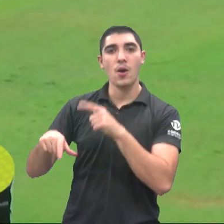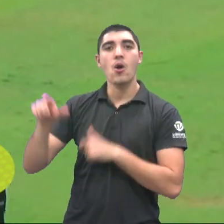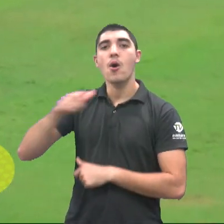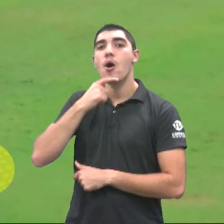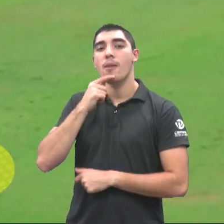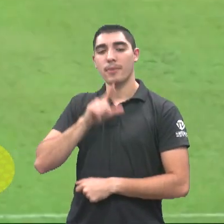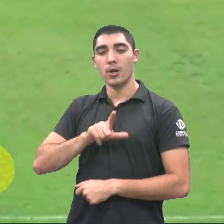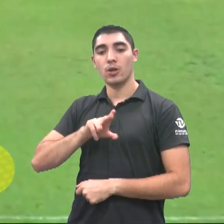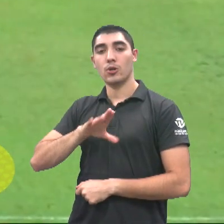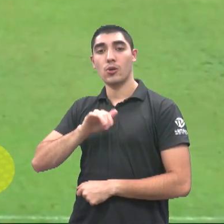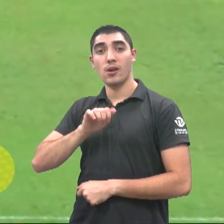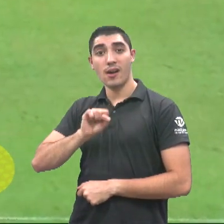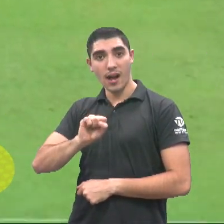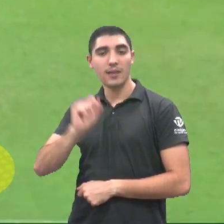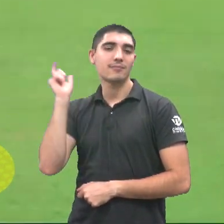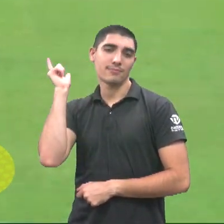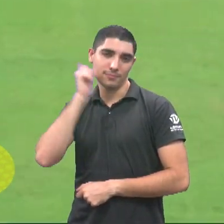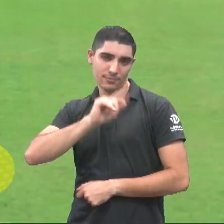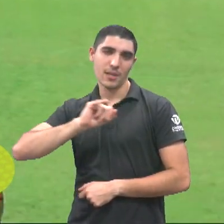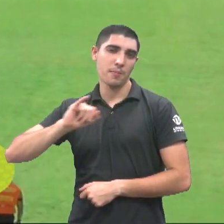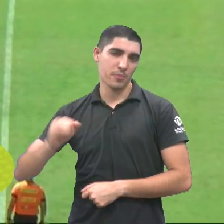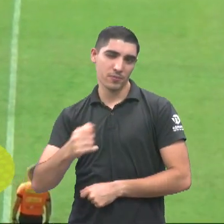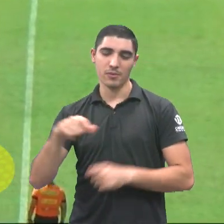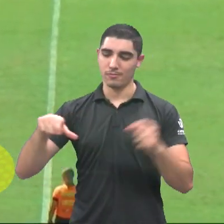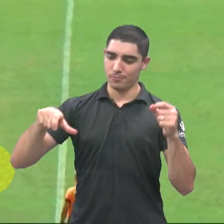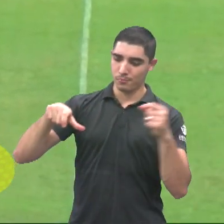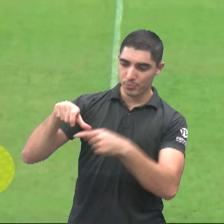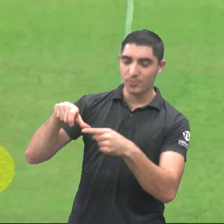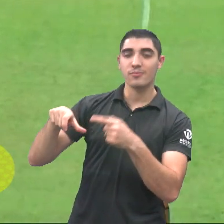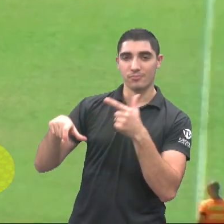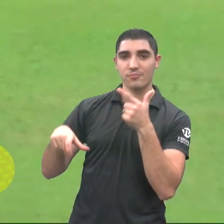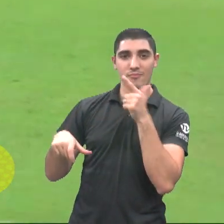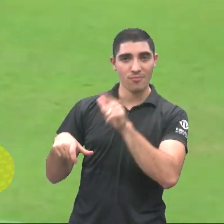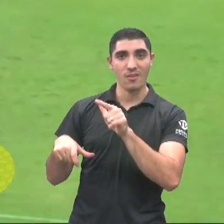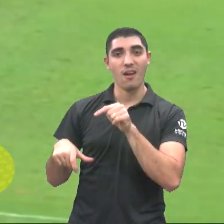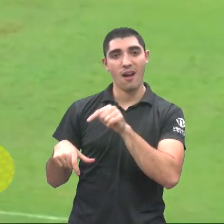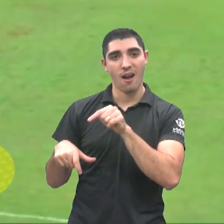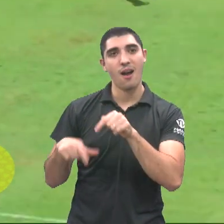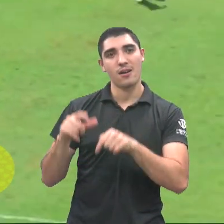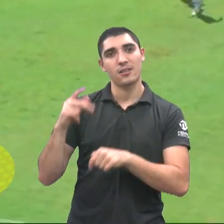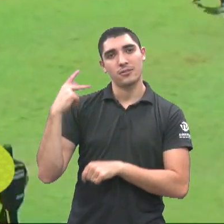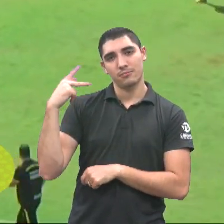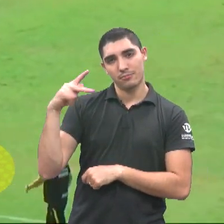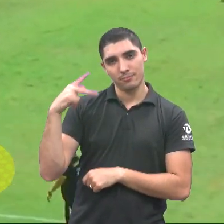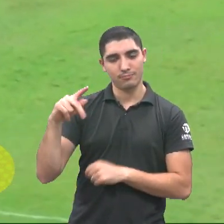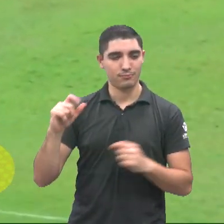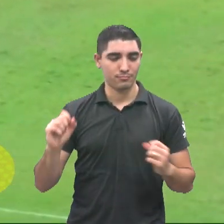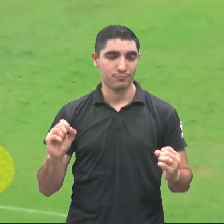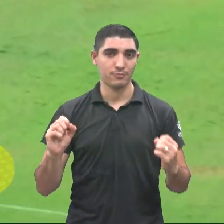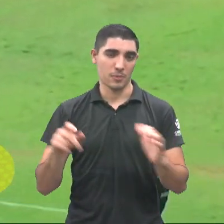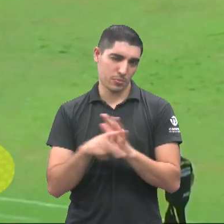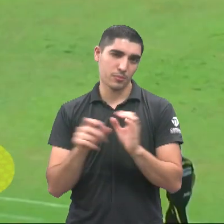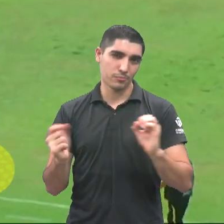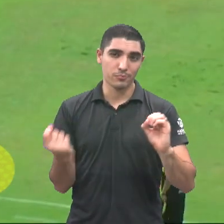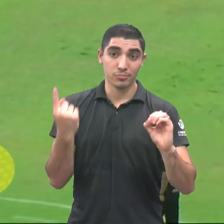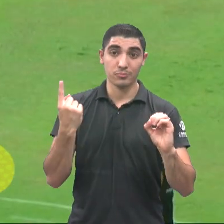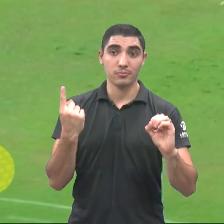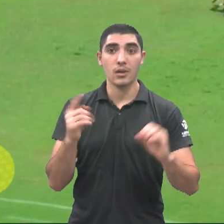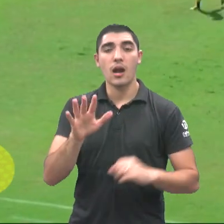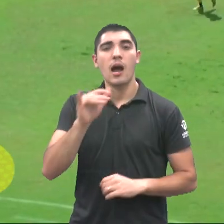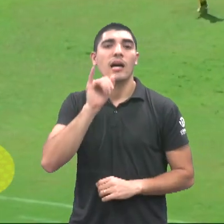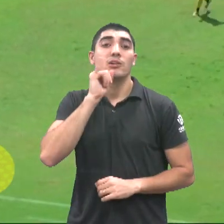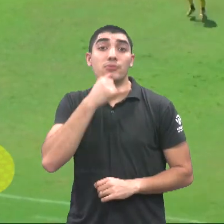Silva, que bateu para marcar e decretar o placar final lá no Jaime Sintra. Infelizmente, não temos o